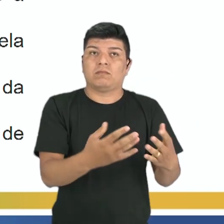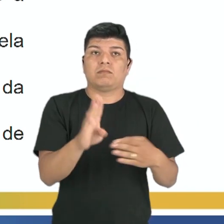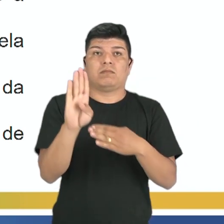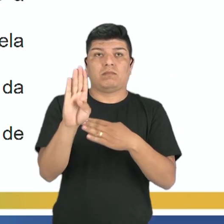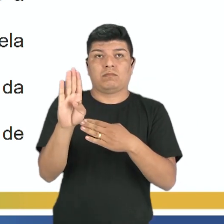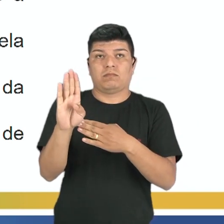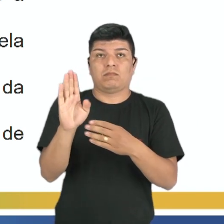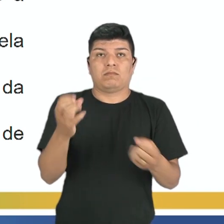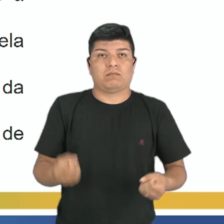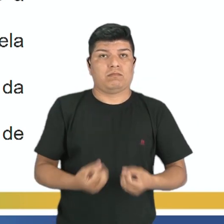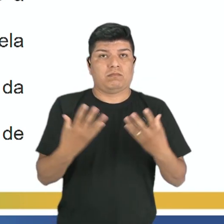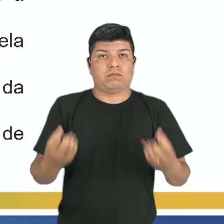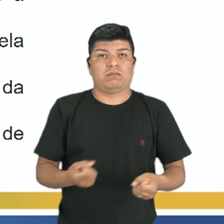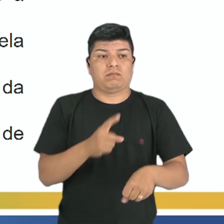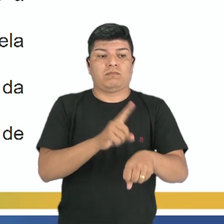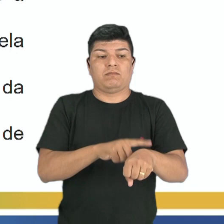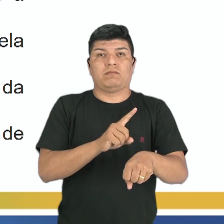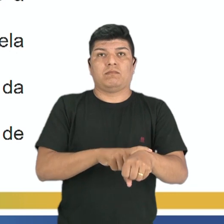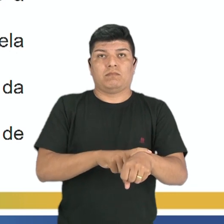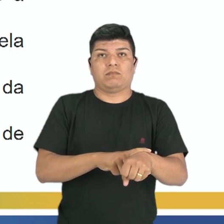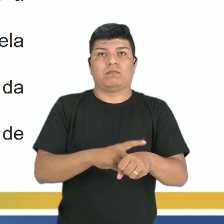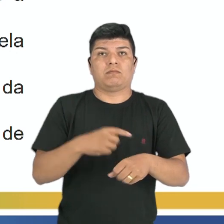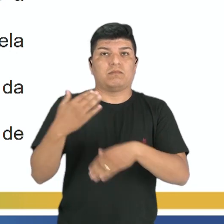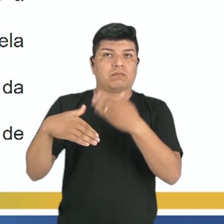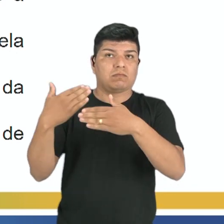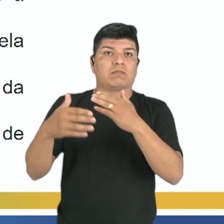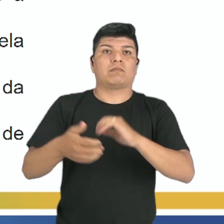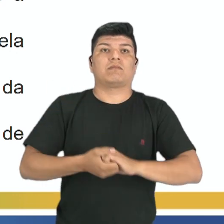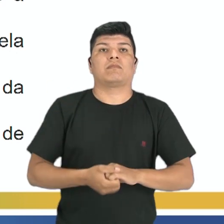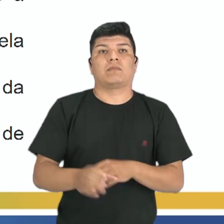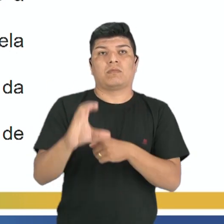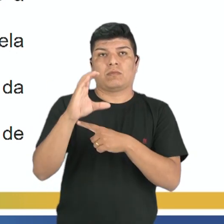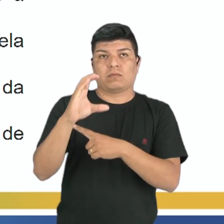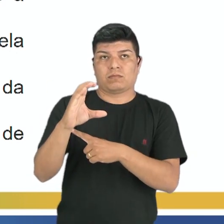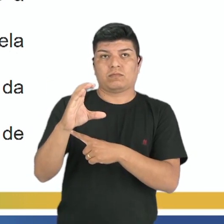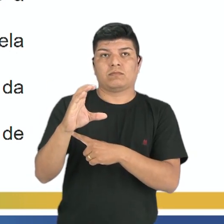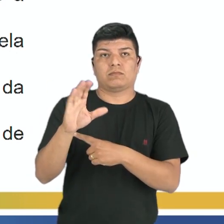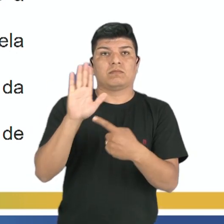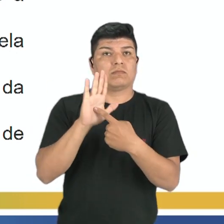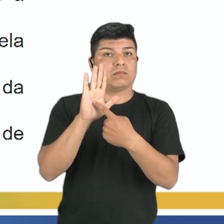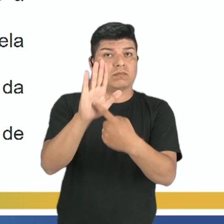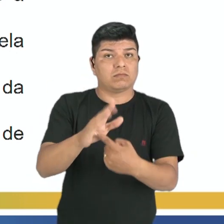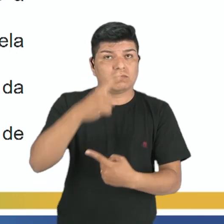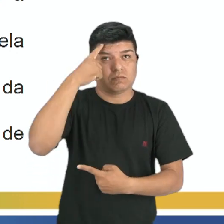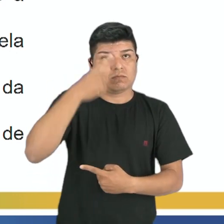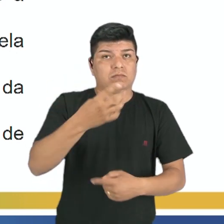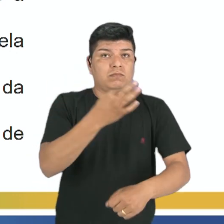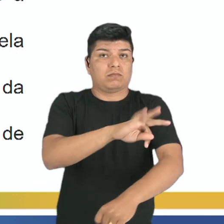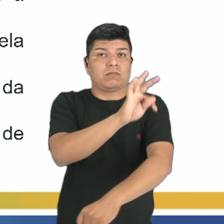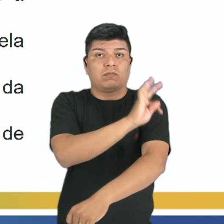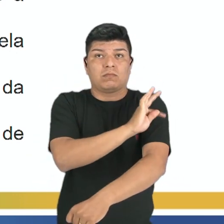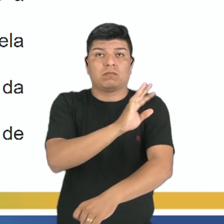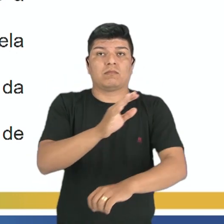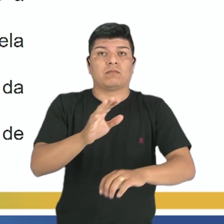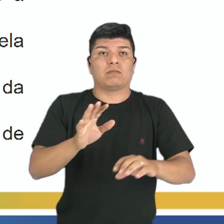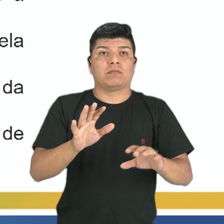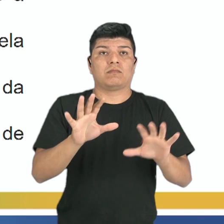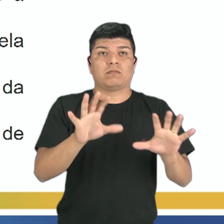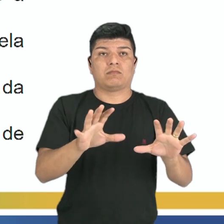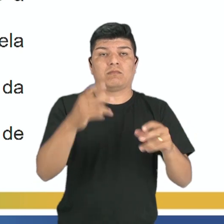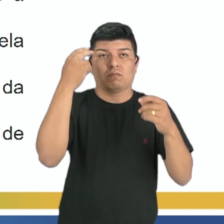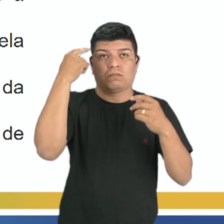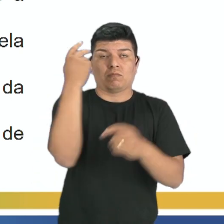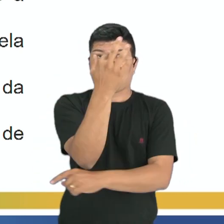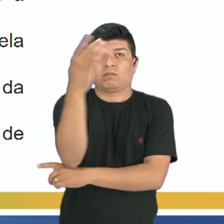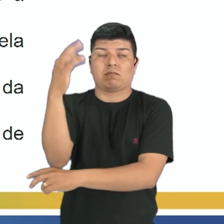uma concepção de tempo marcada pela cronologia, c. indicam o predomínio da técnica sobre as forças